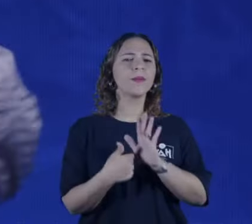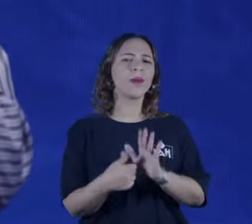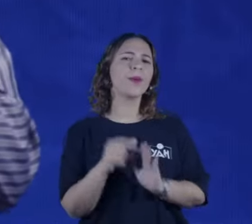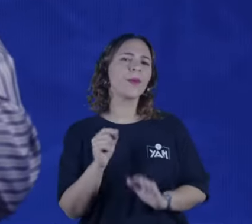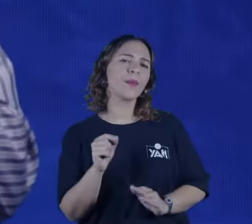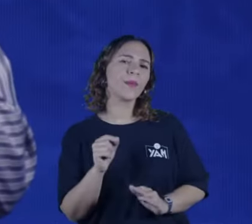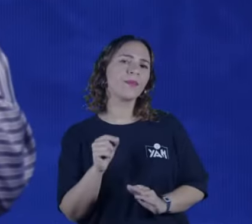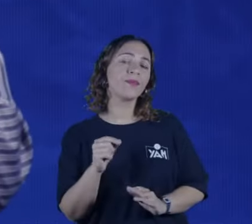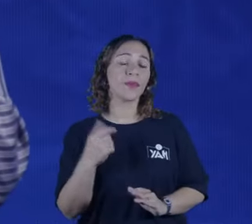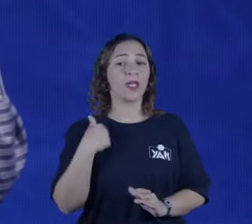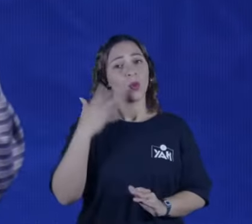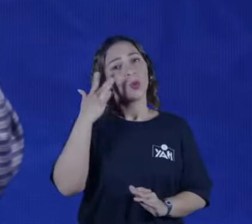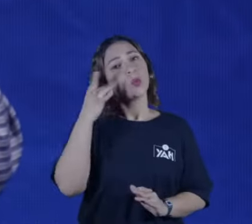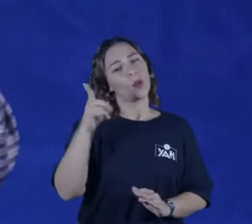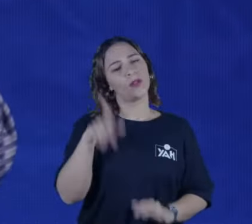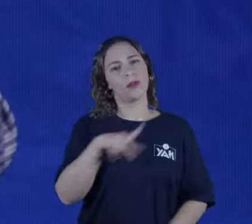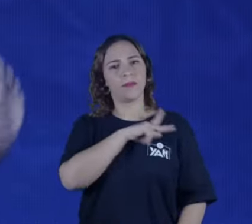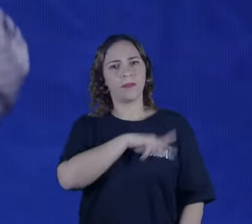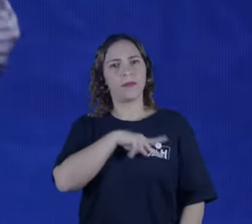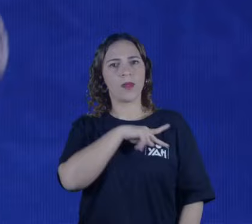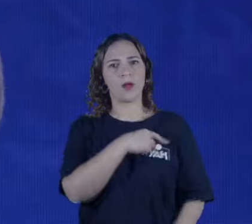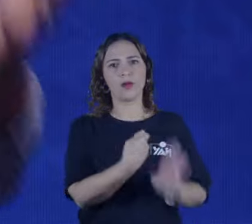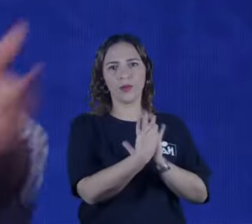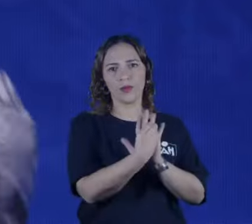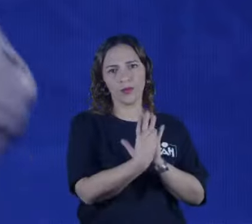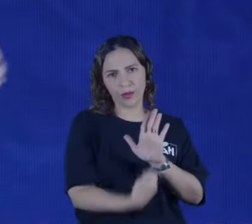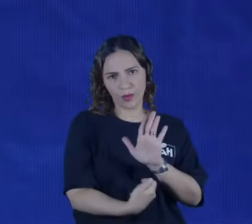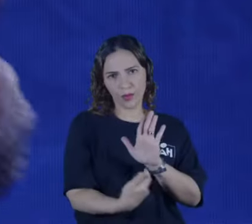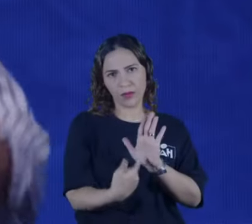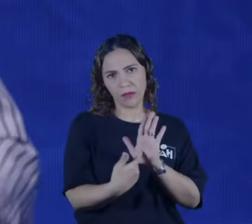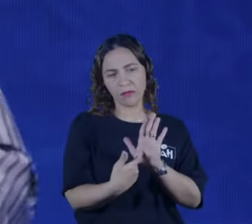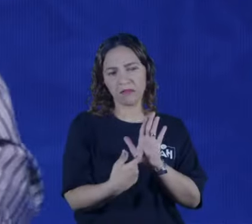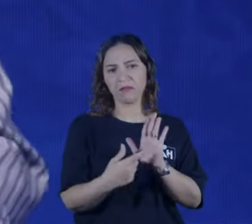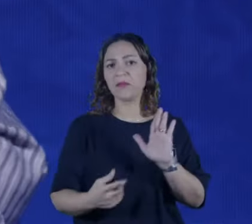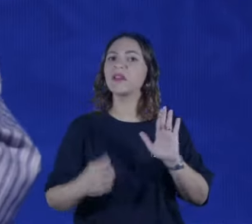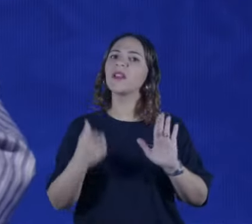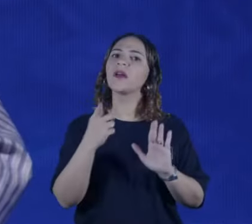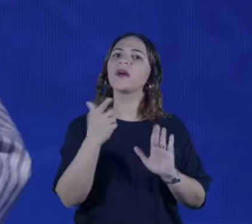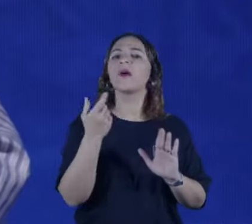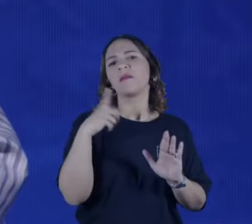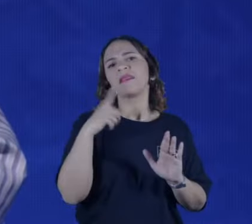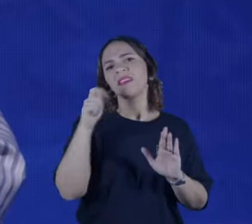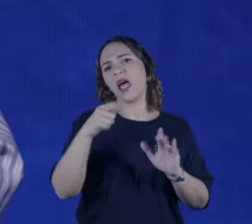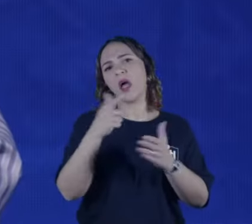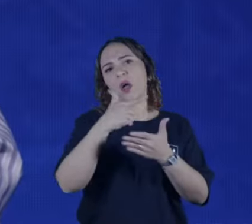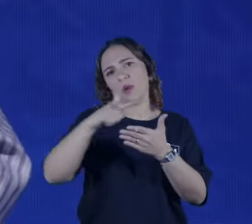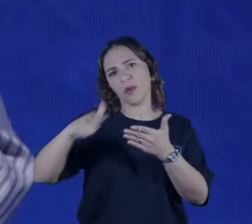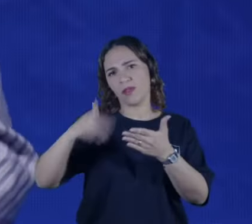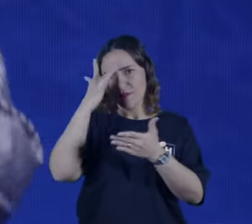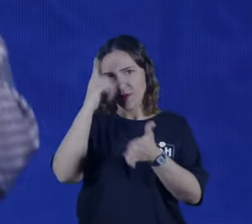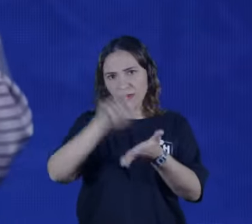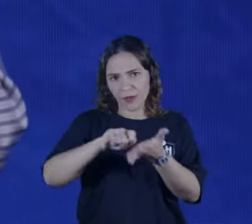Eu acredito que tenha sido o apóstolo Paulo o autor dessa carta, embora existam muitas outras possibilidades.